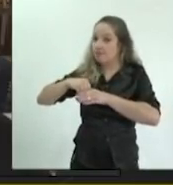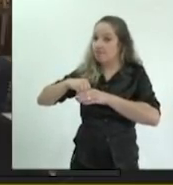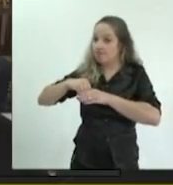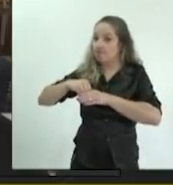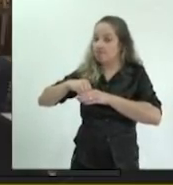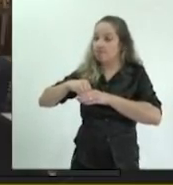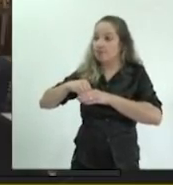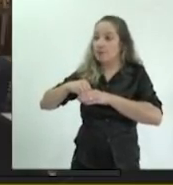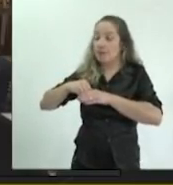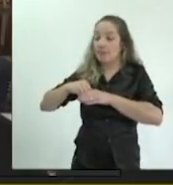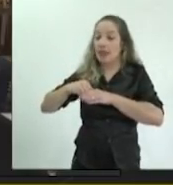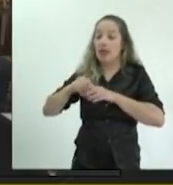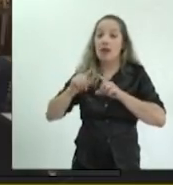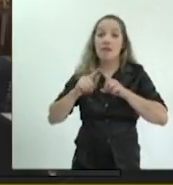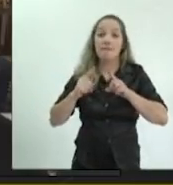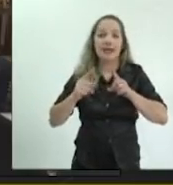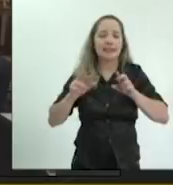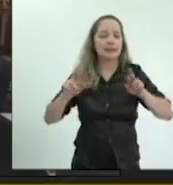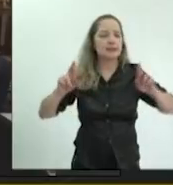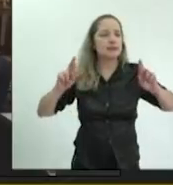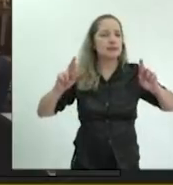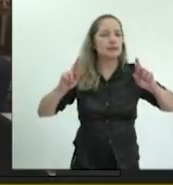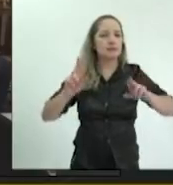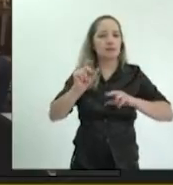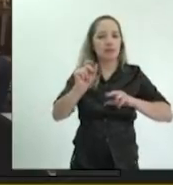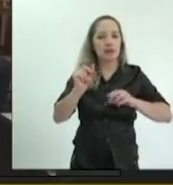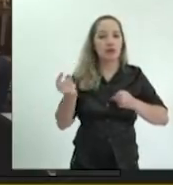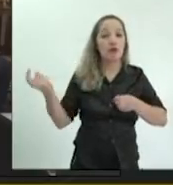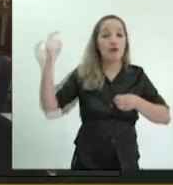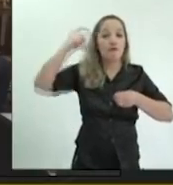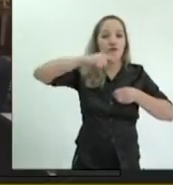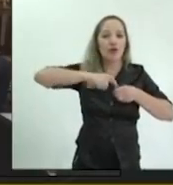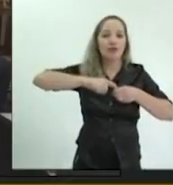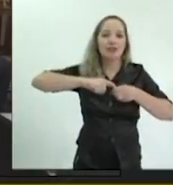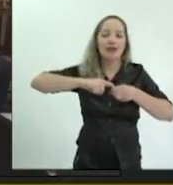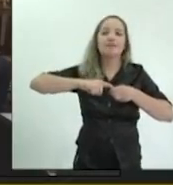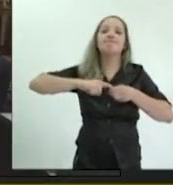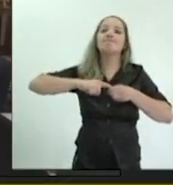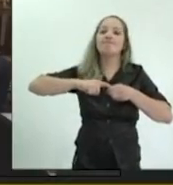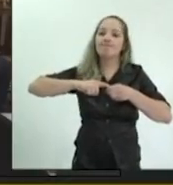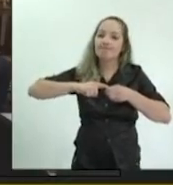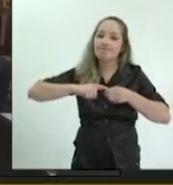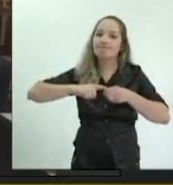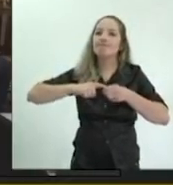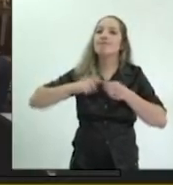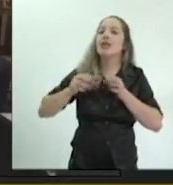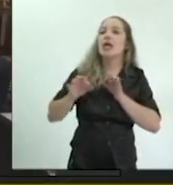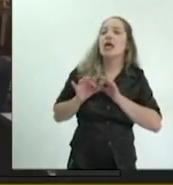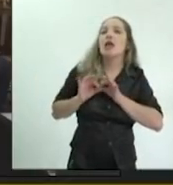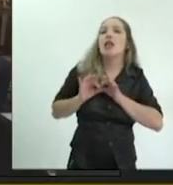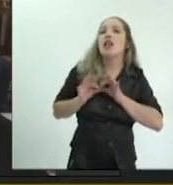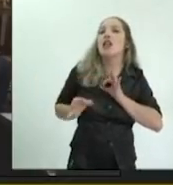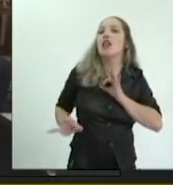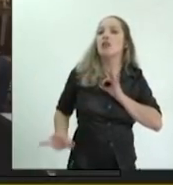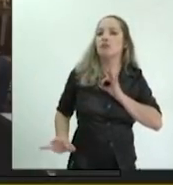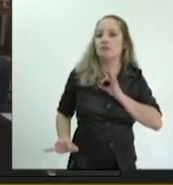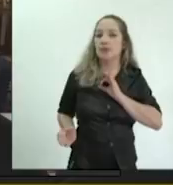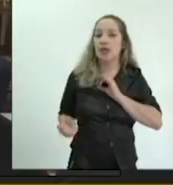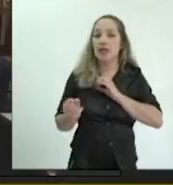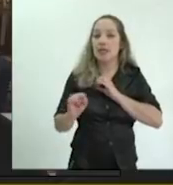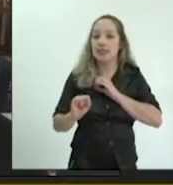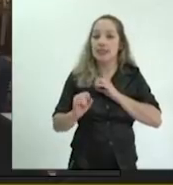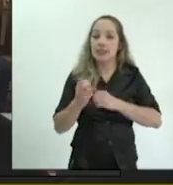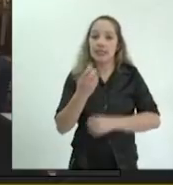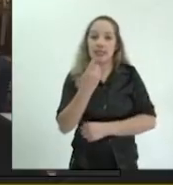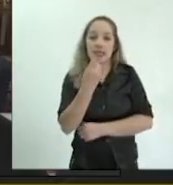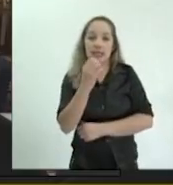claramente espera que a recuperação vai ser uma recuperação longa. Se a gente bateu 100 milhões de passageiros, um pouco mais de 100 milhões de passageiros